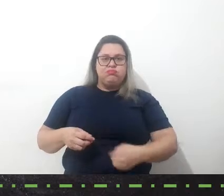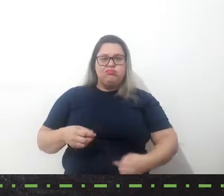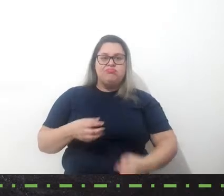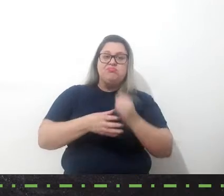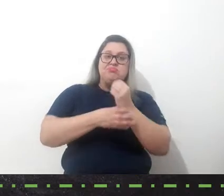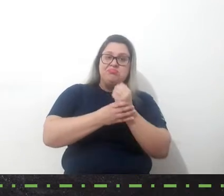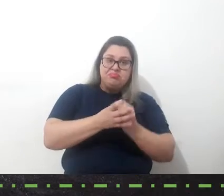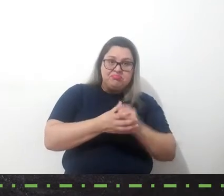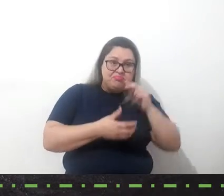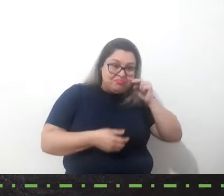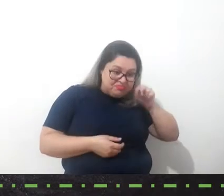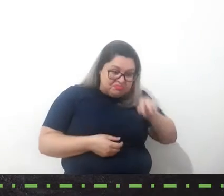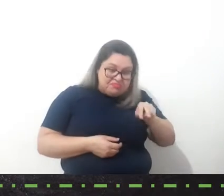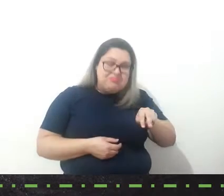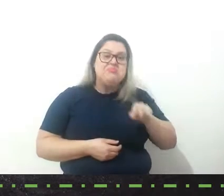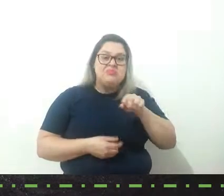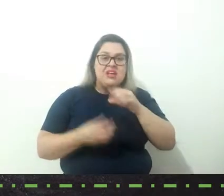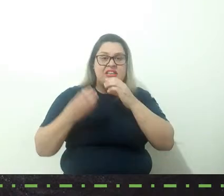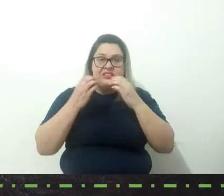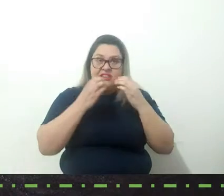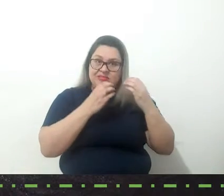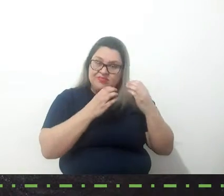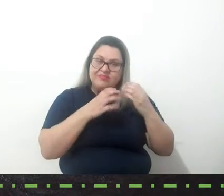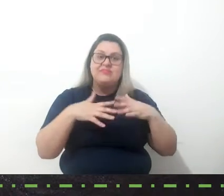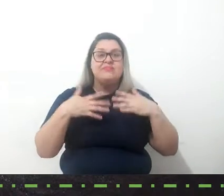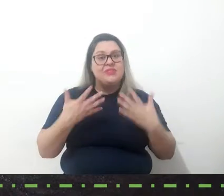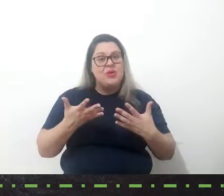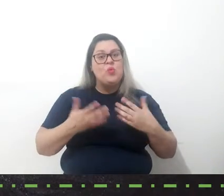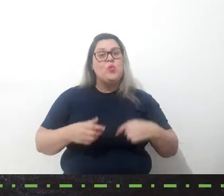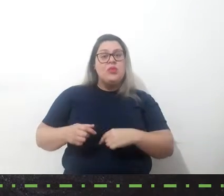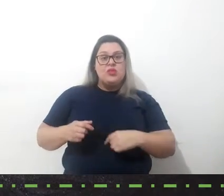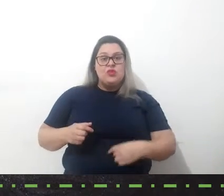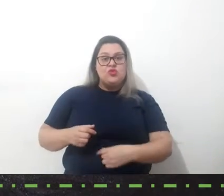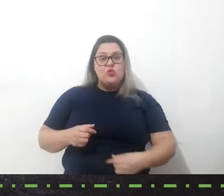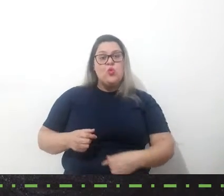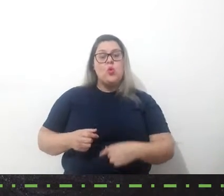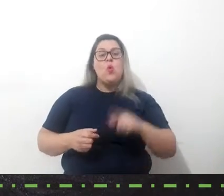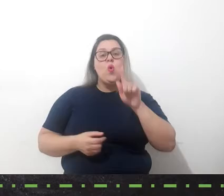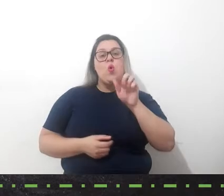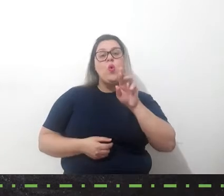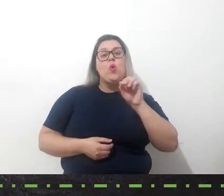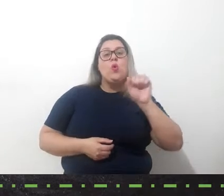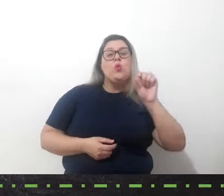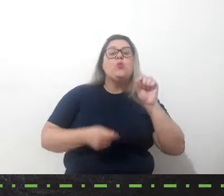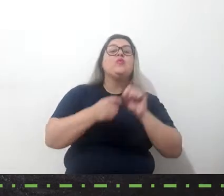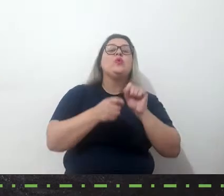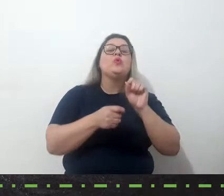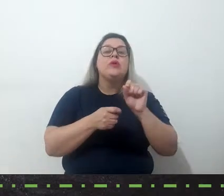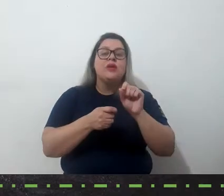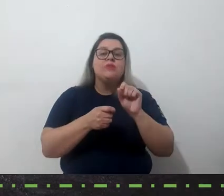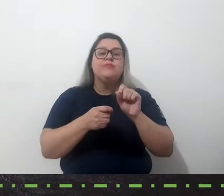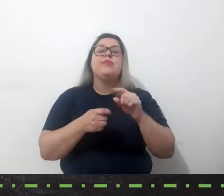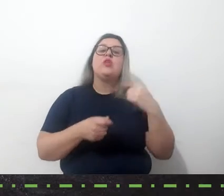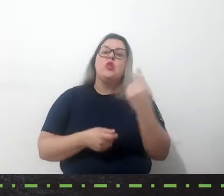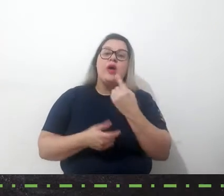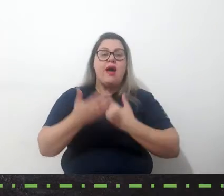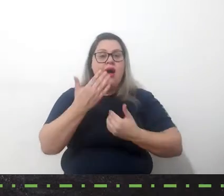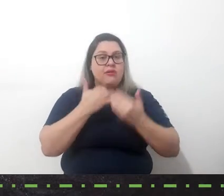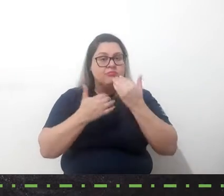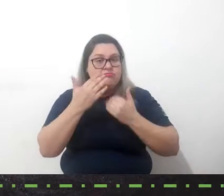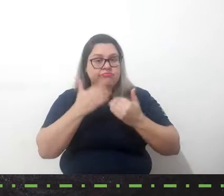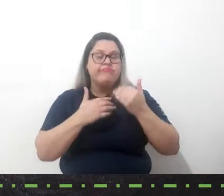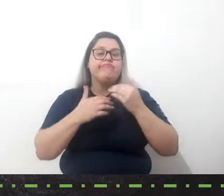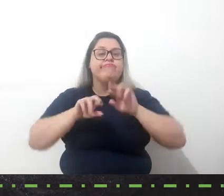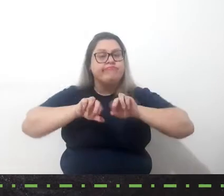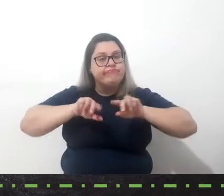nas fezes. E qual é a função do intestino grosso? Quando a gente vai digerindo os alimentos,